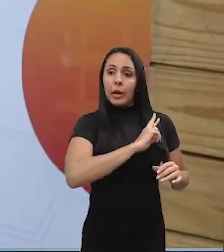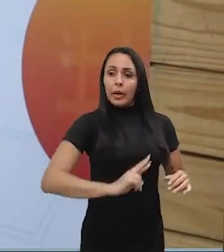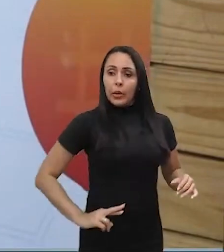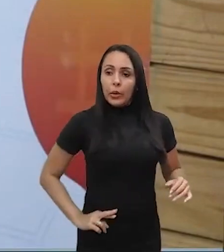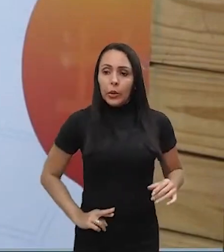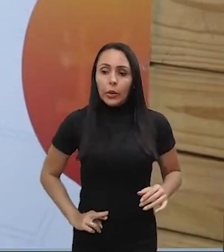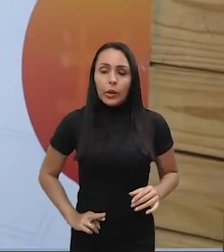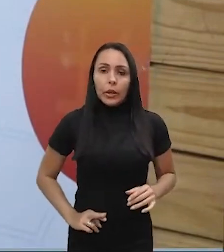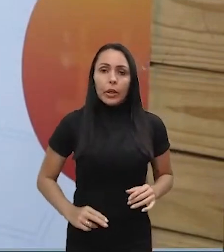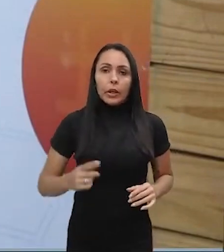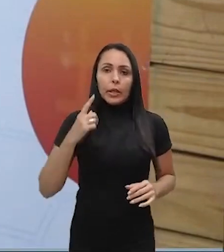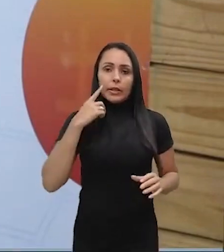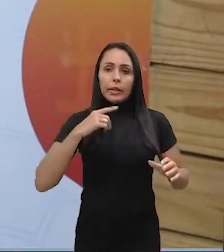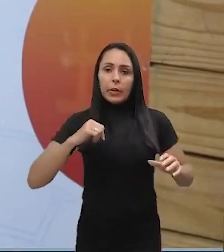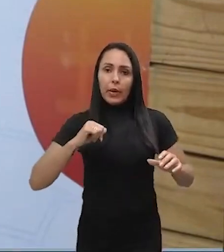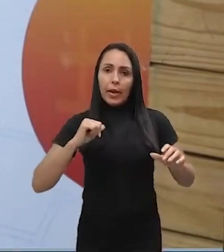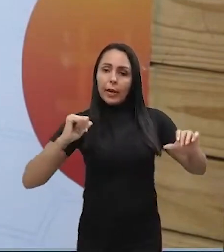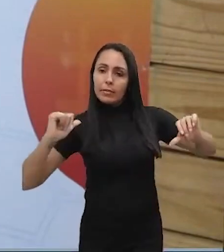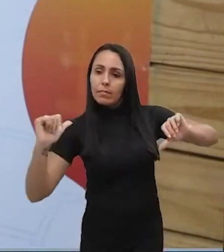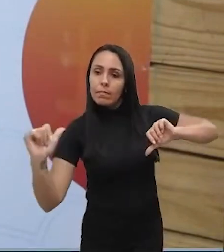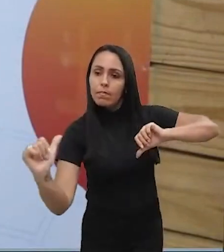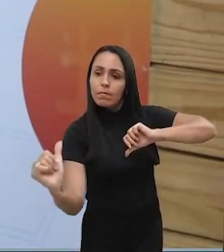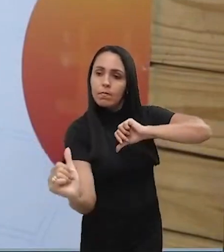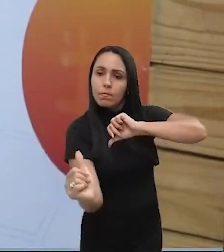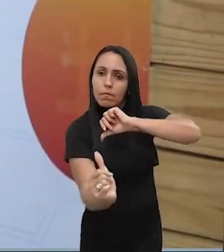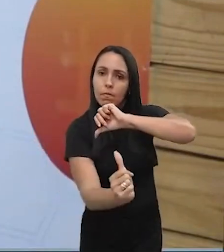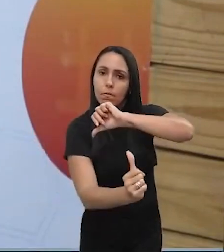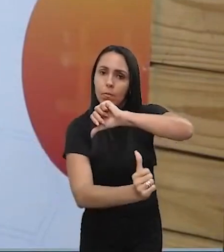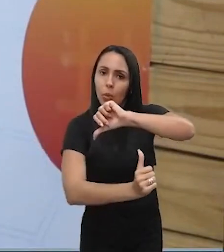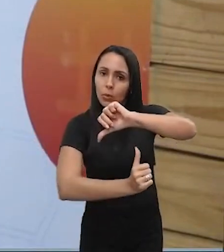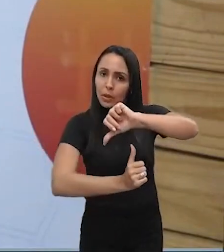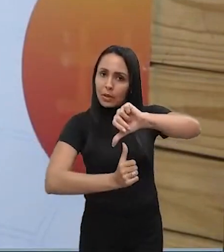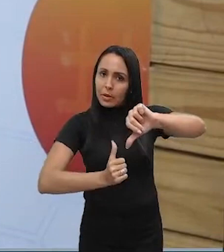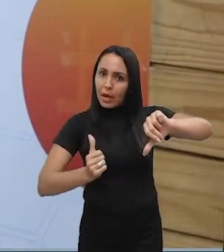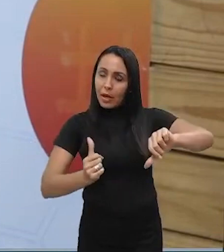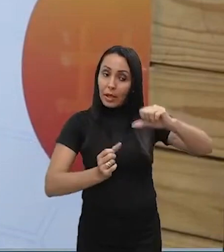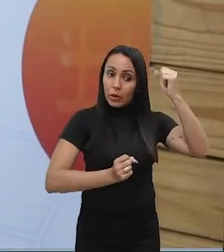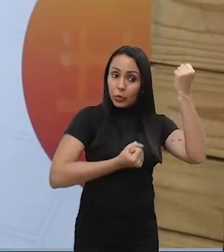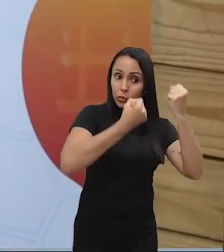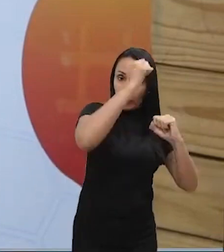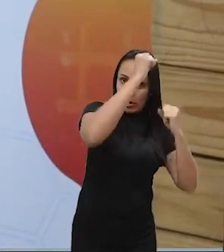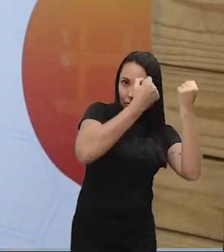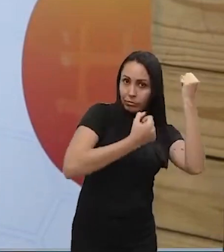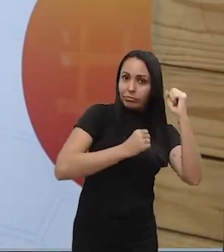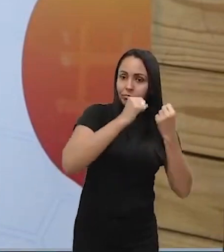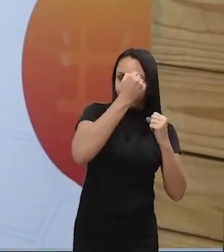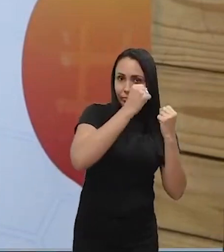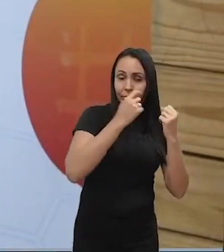ou seja, é a transição entre a era industrial, tá